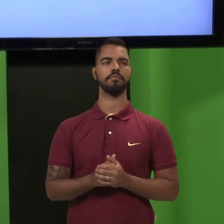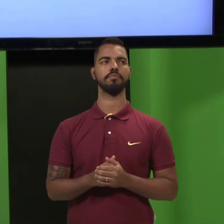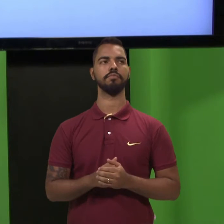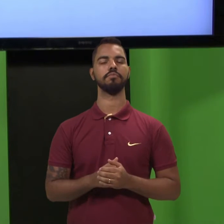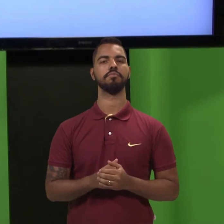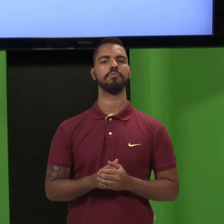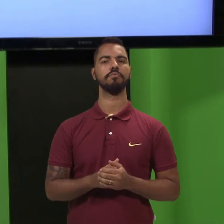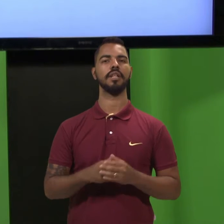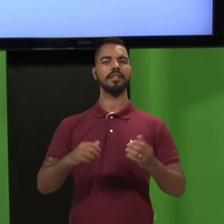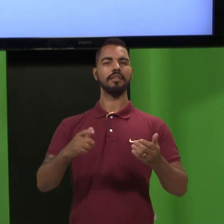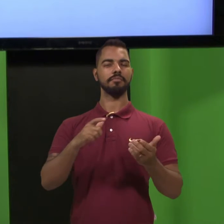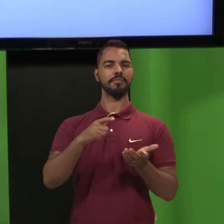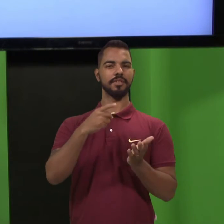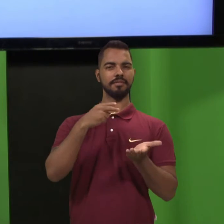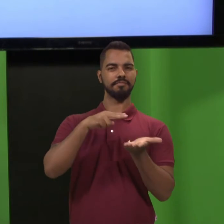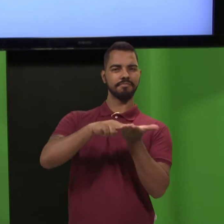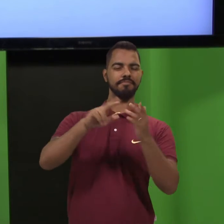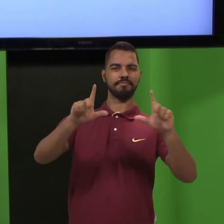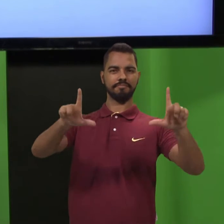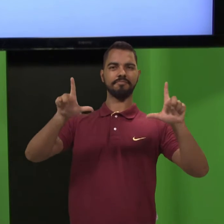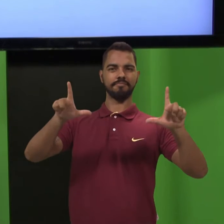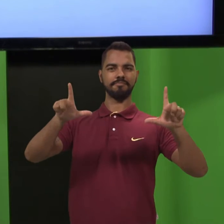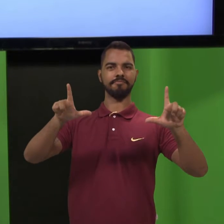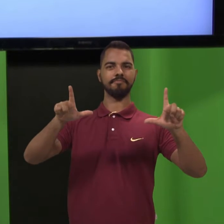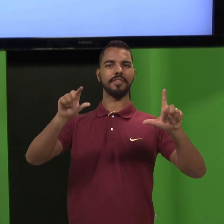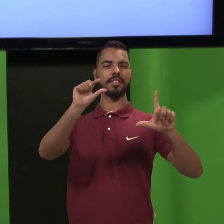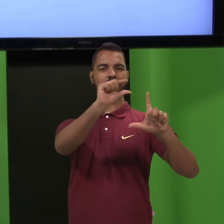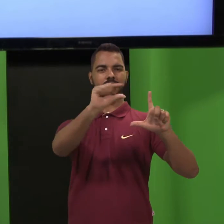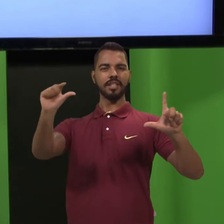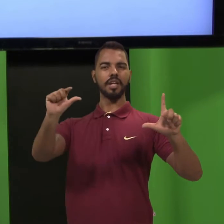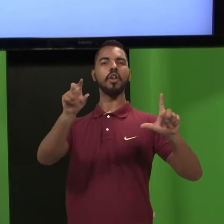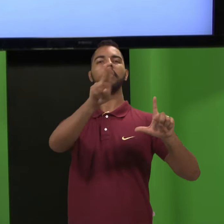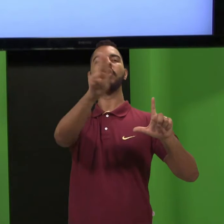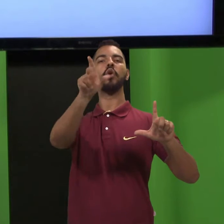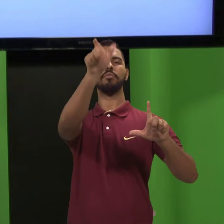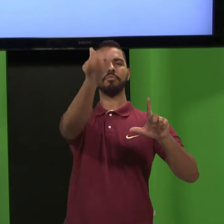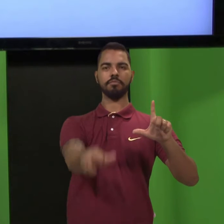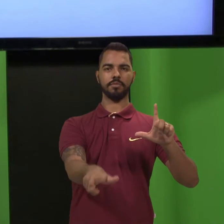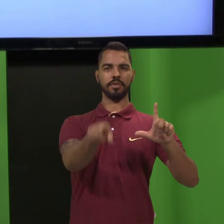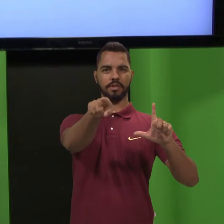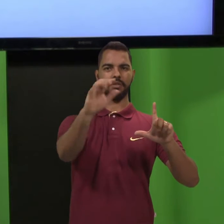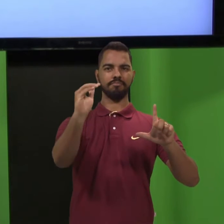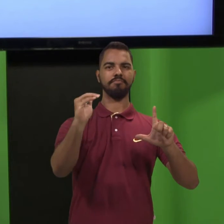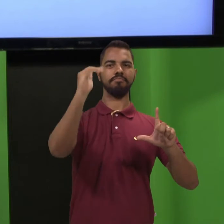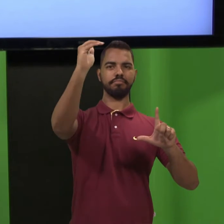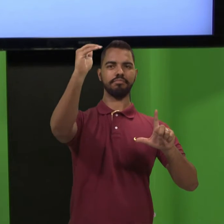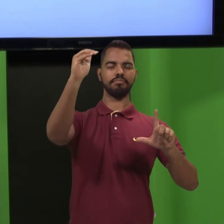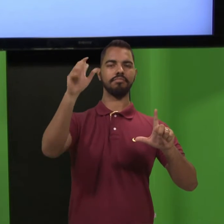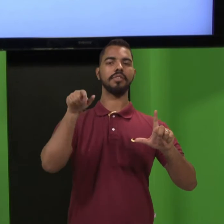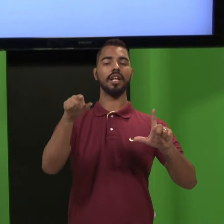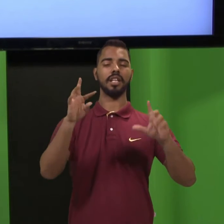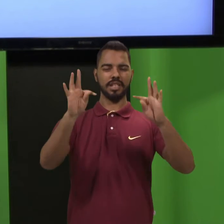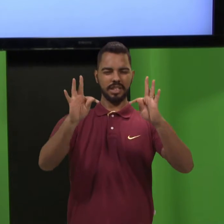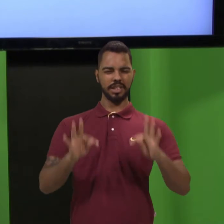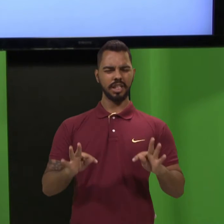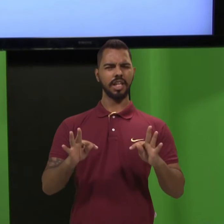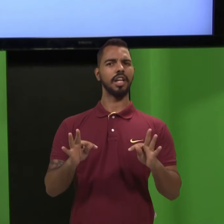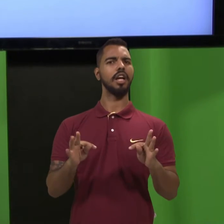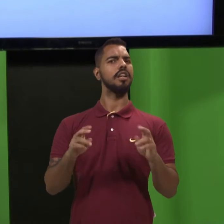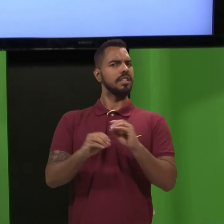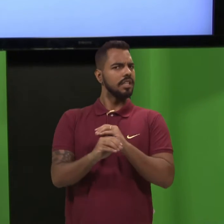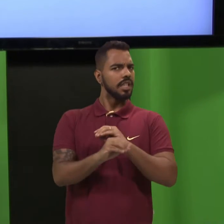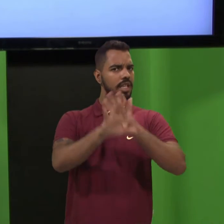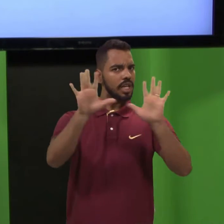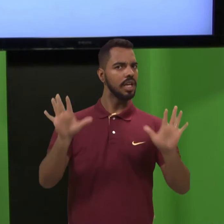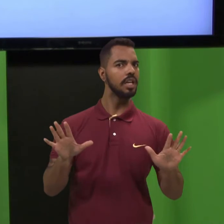dirige. Texto redigido com clareza o objeto da solicitação, contendo dados de identificação